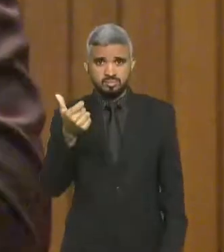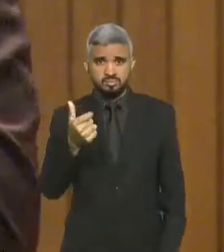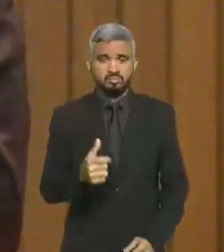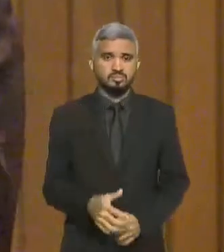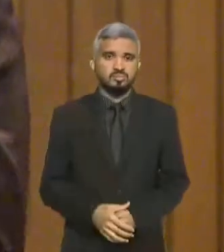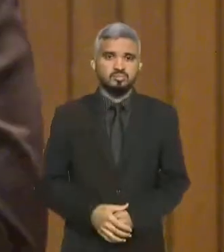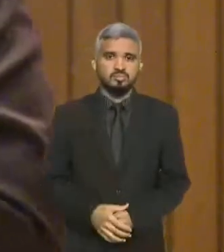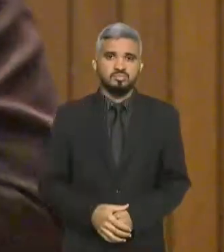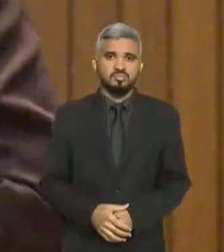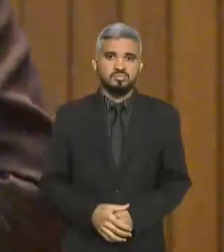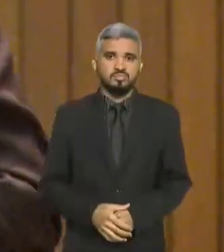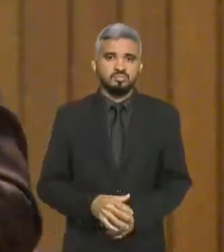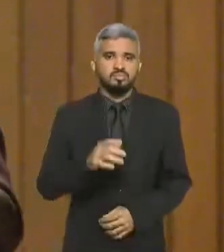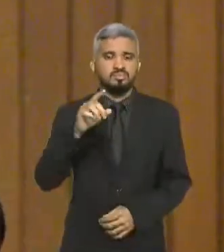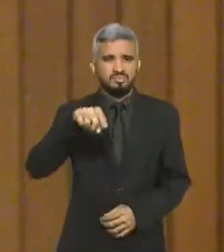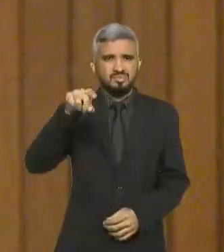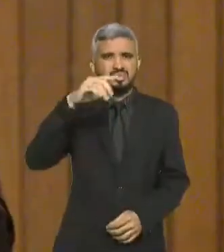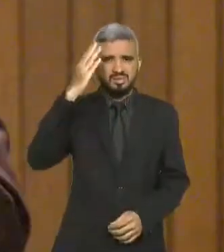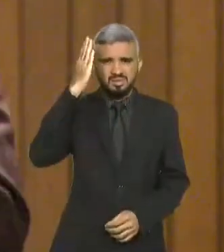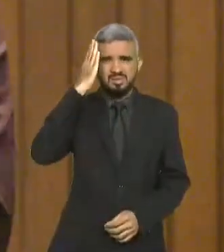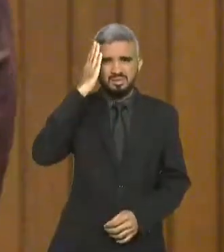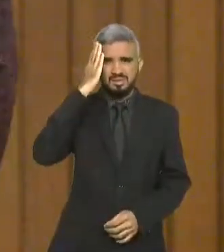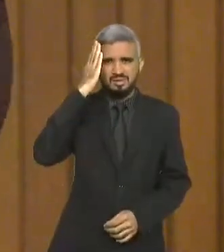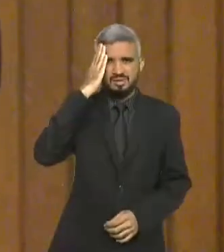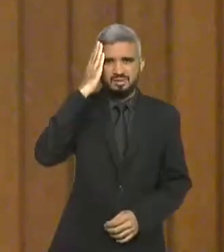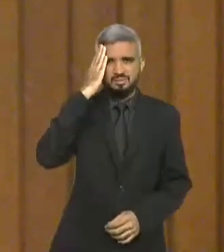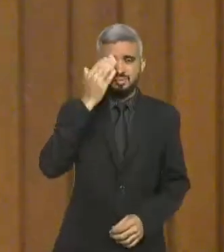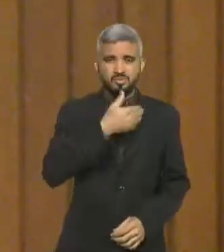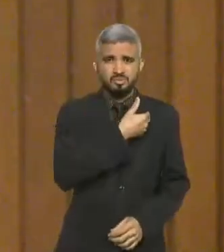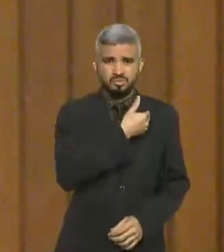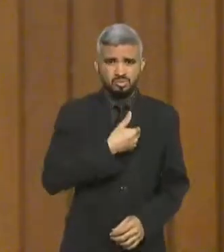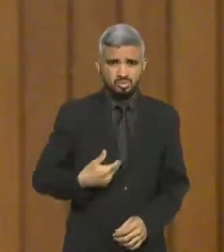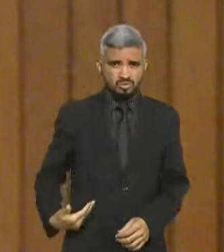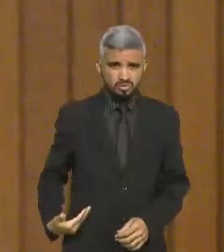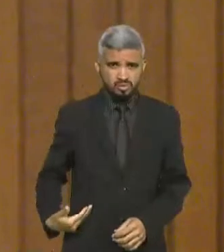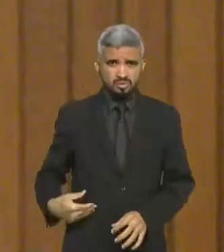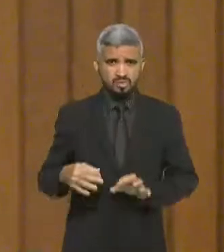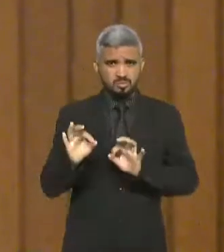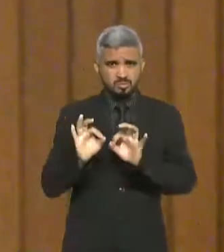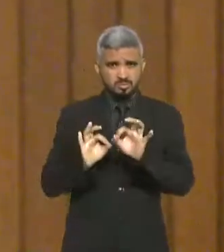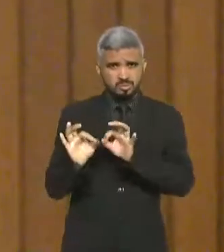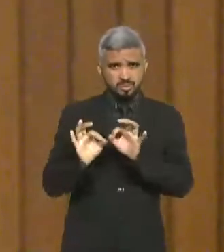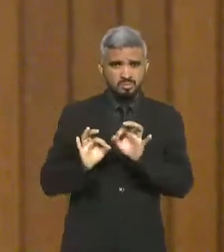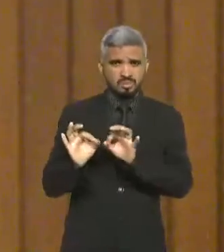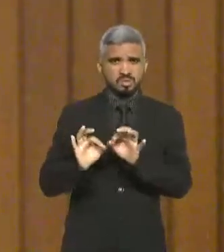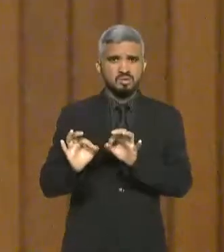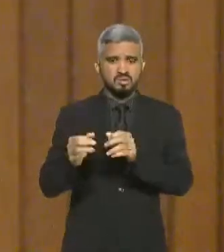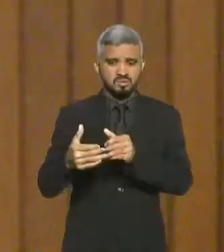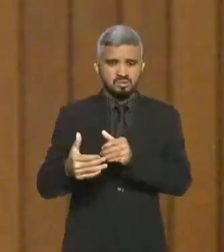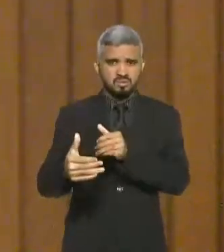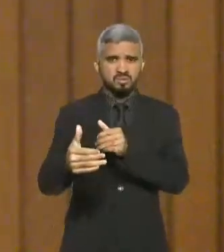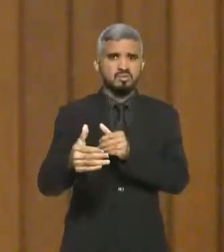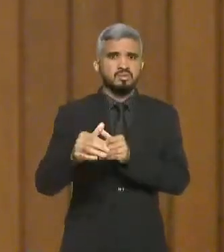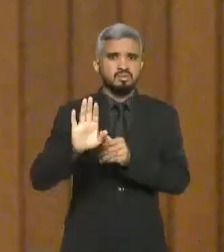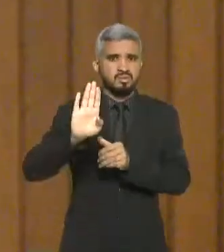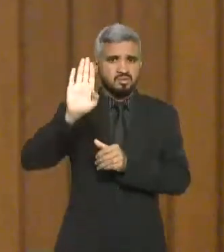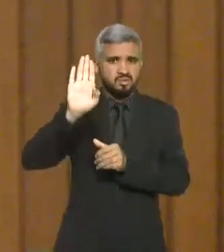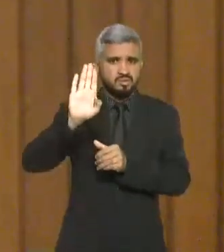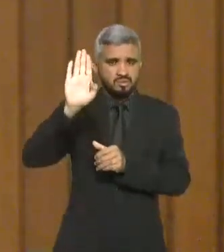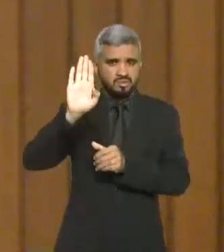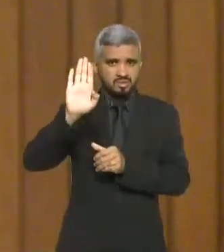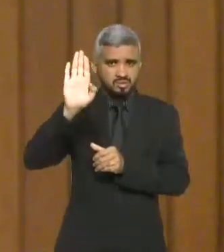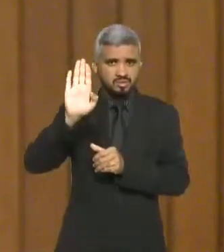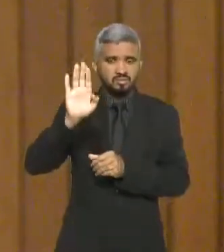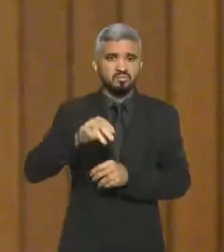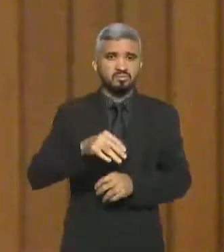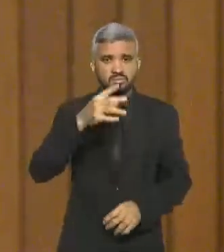onde todo mundo sabe que o governo se prepara para uma eleição, a Prefeitura de Caxias está se preparando para uma